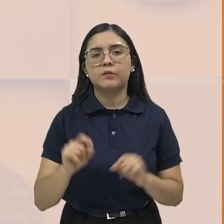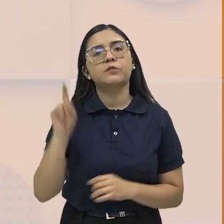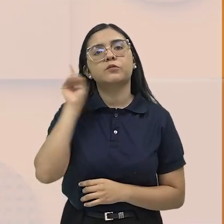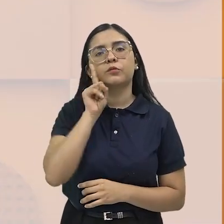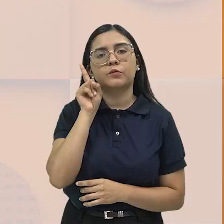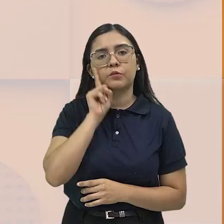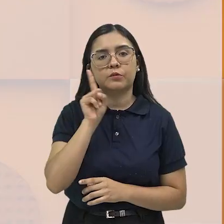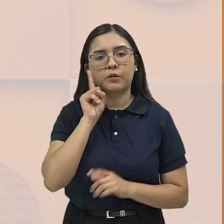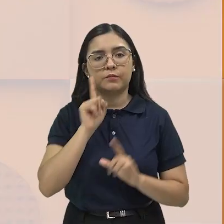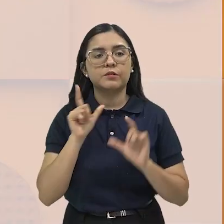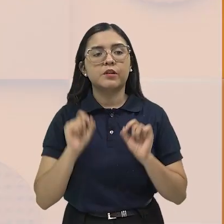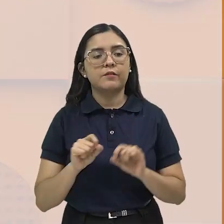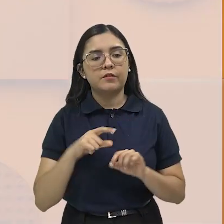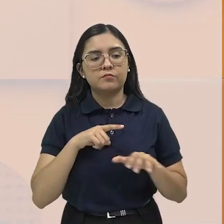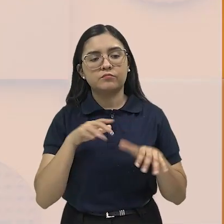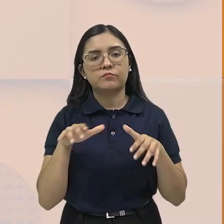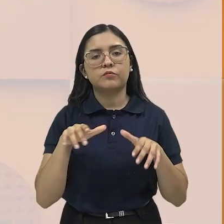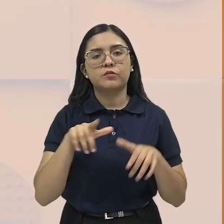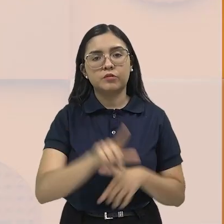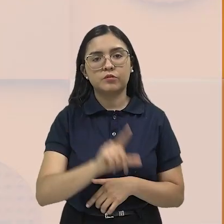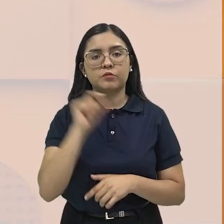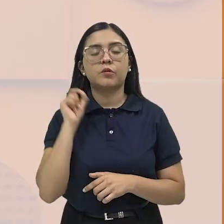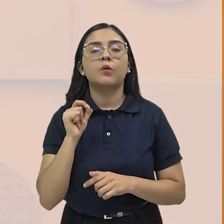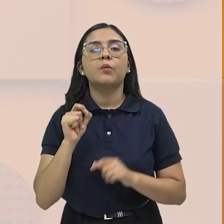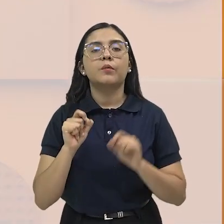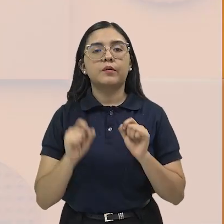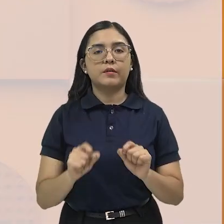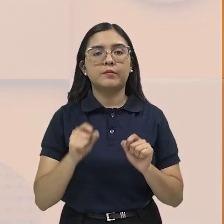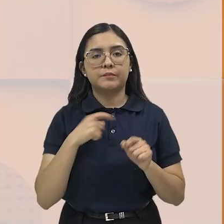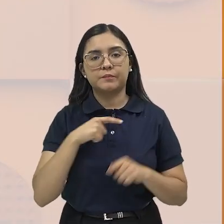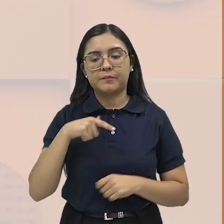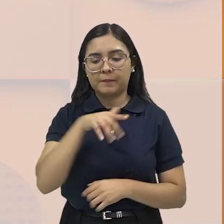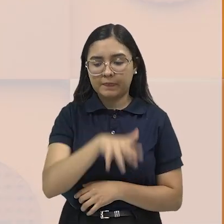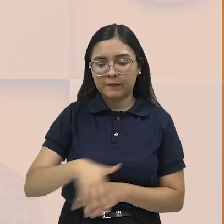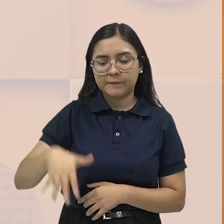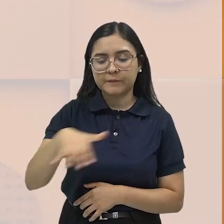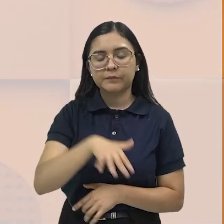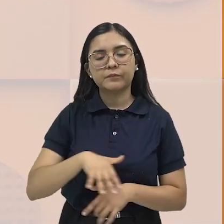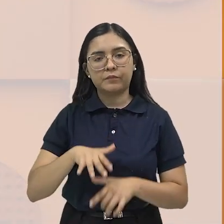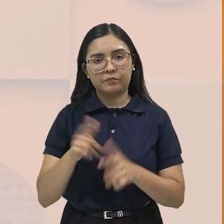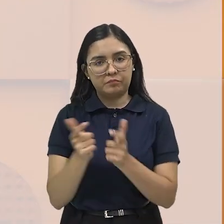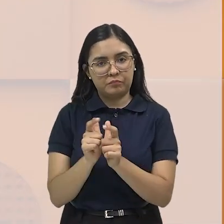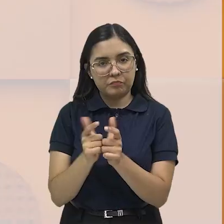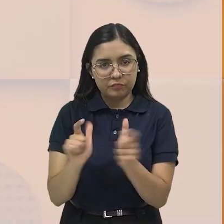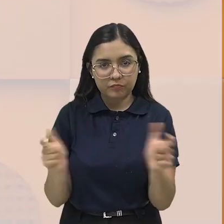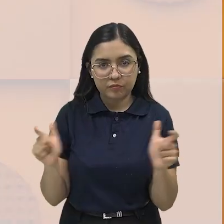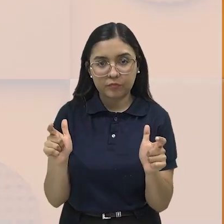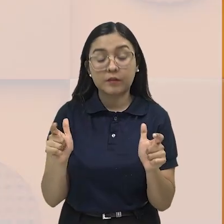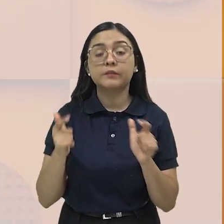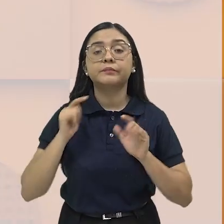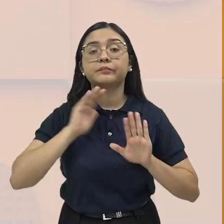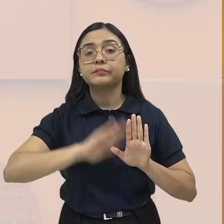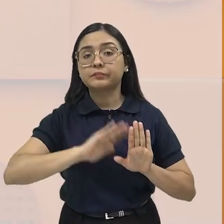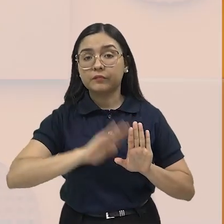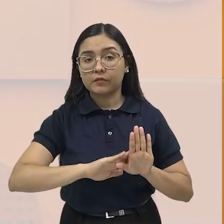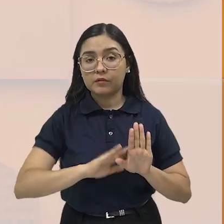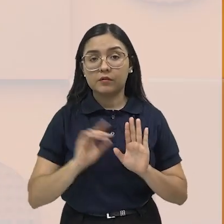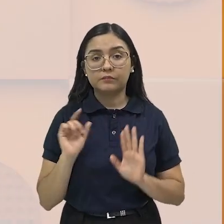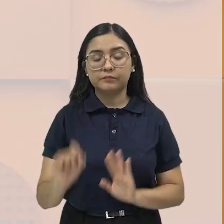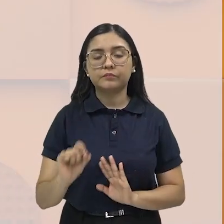Unidos estavam predestinados a ocupar uma vasta extensão territorial. E essa ideologia a gente